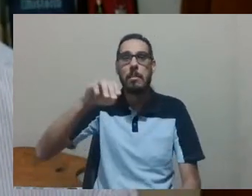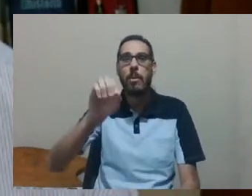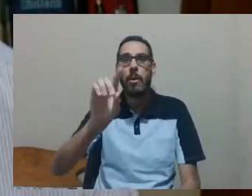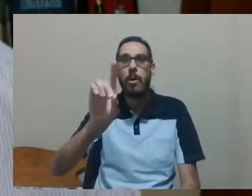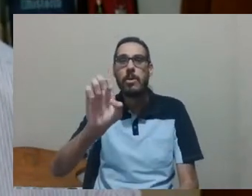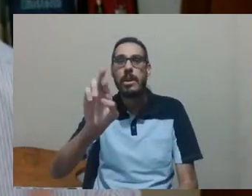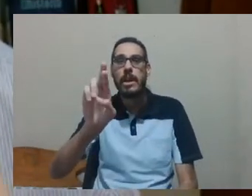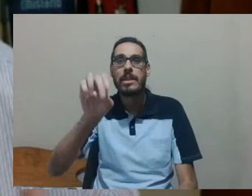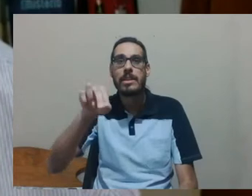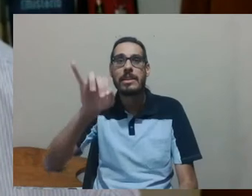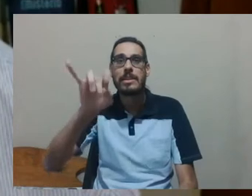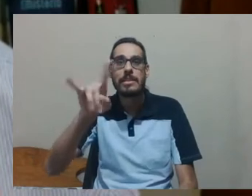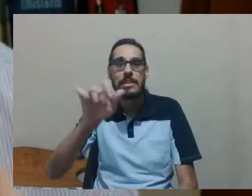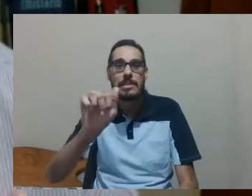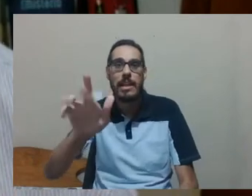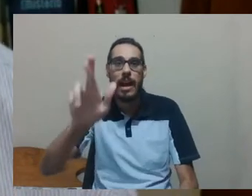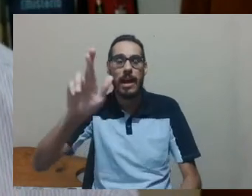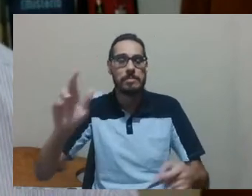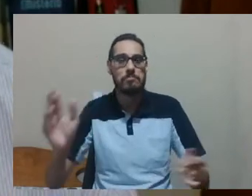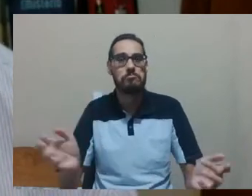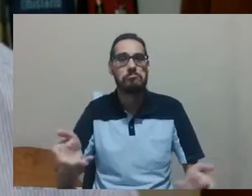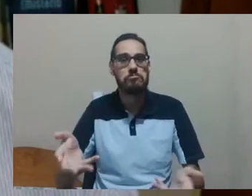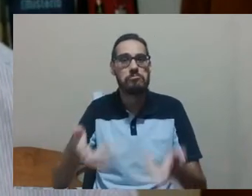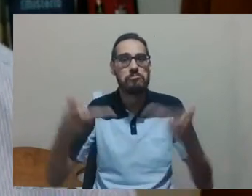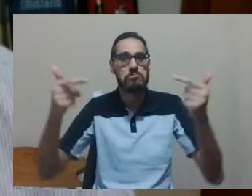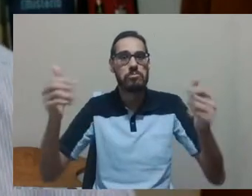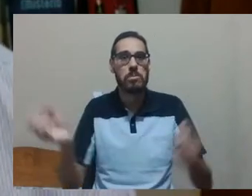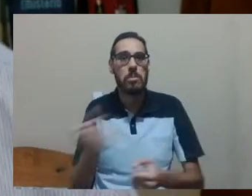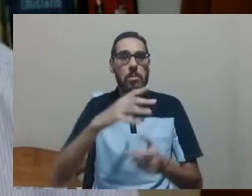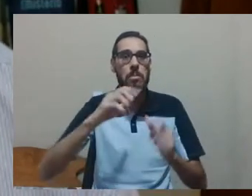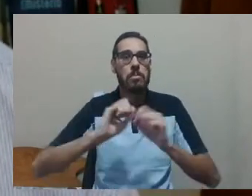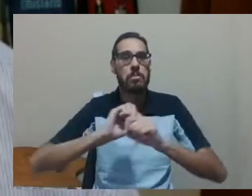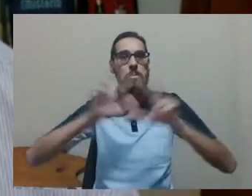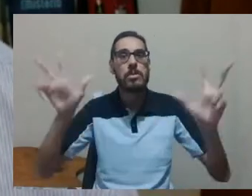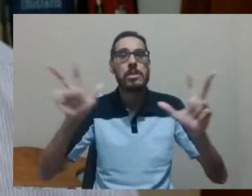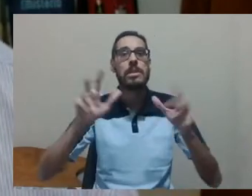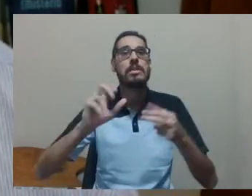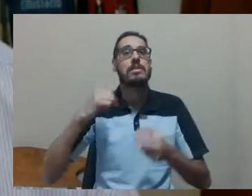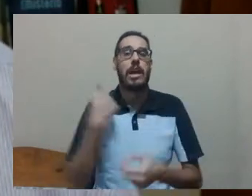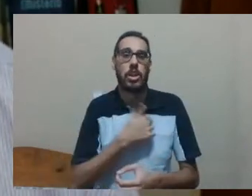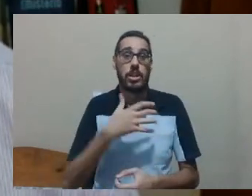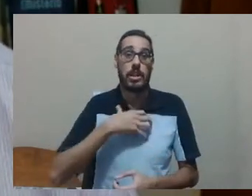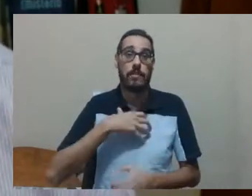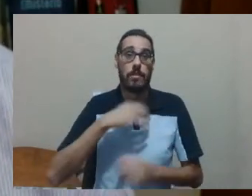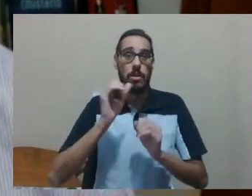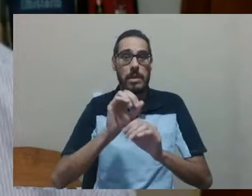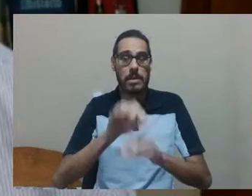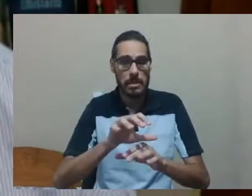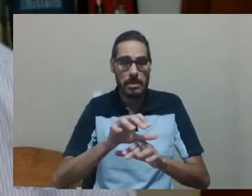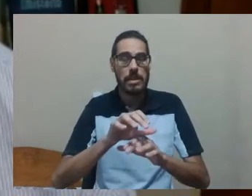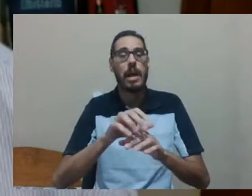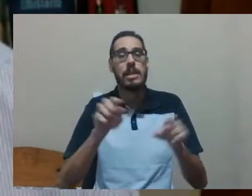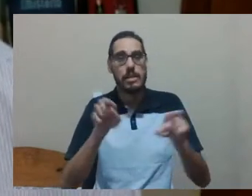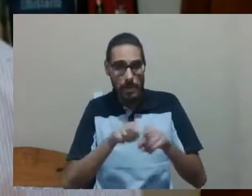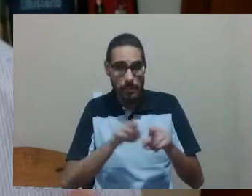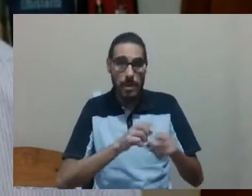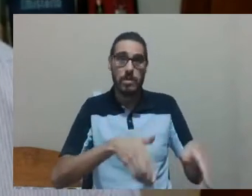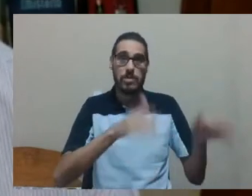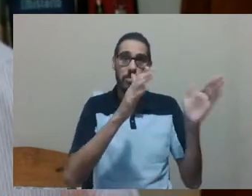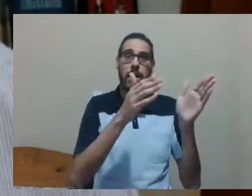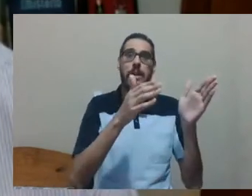ensinar, nós temos que modernizar os espaços, e os espaços físicos, eles também vêm junto com os espaços de acolhimento, espaços